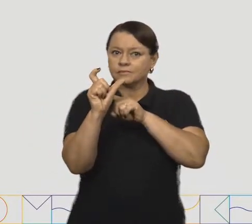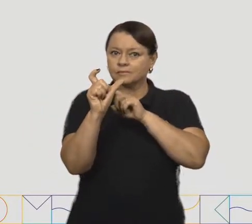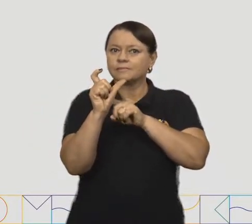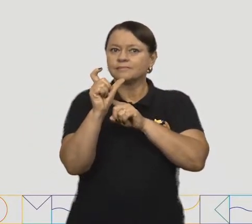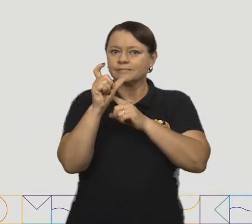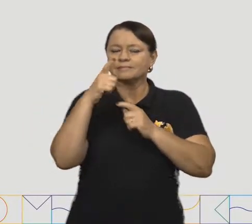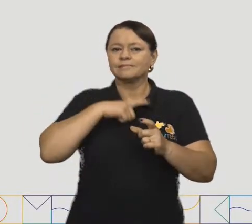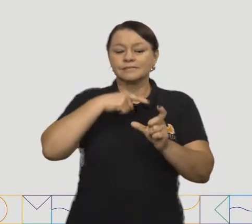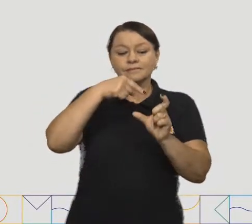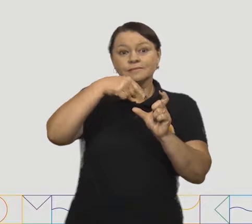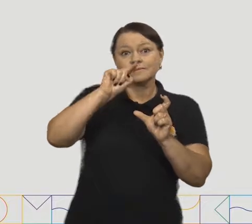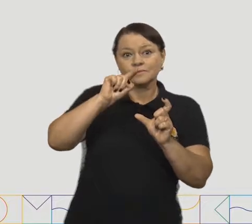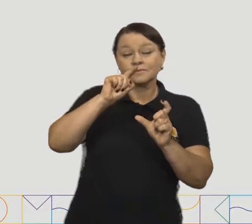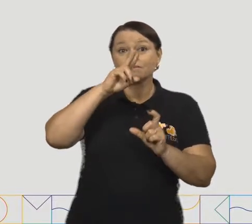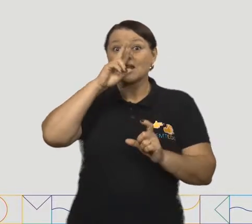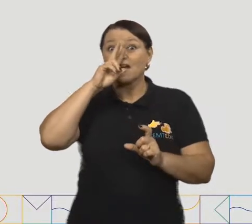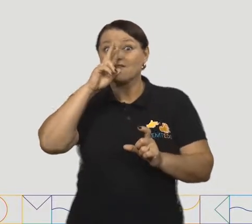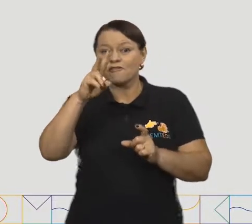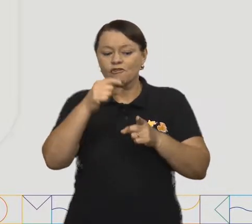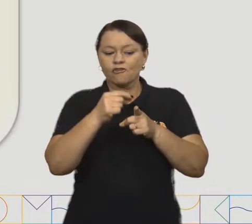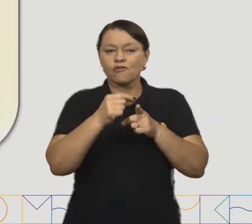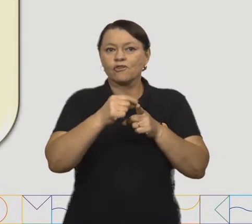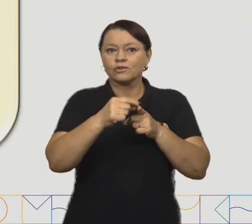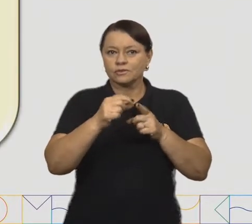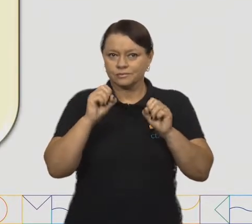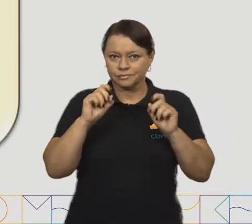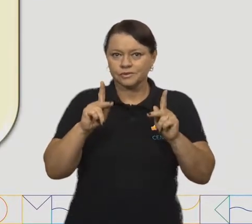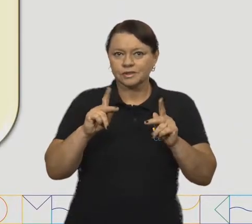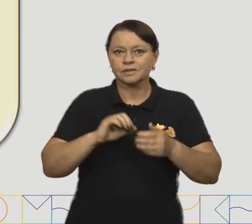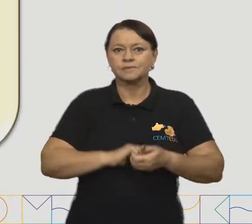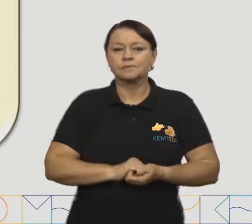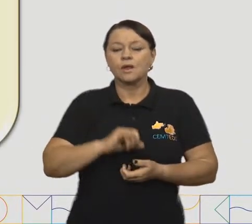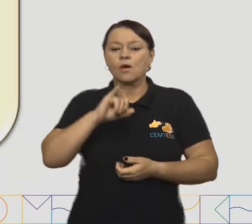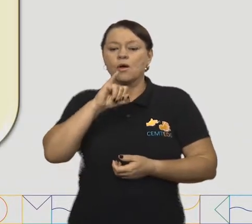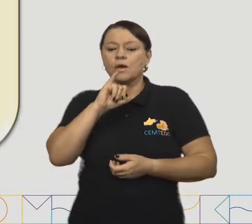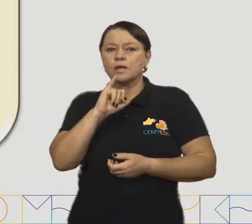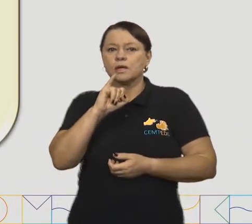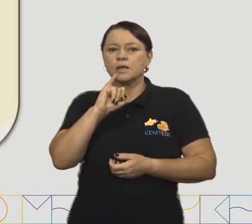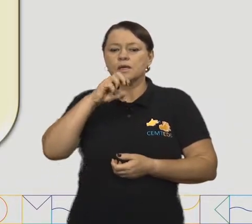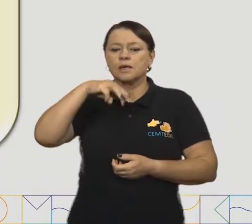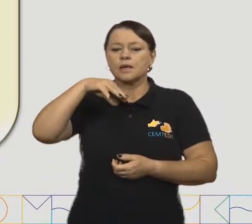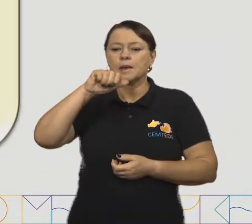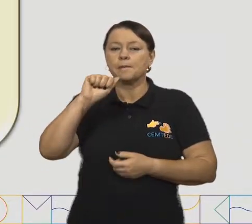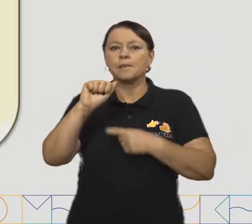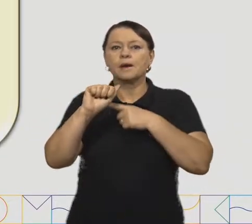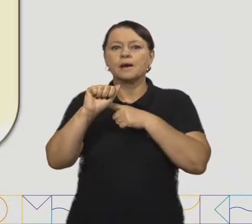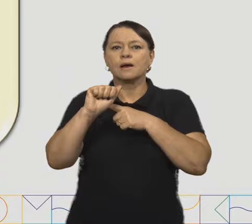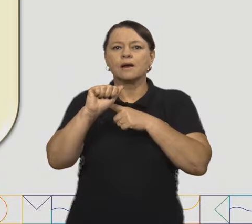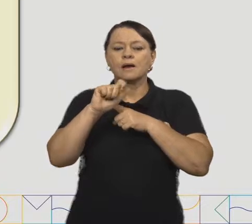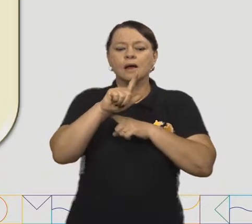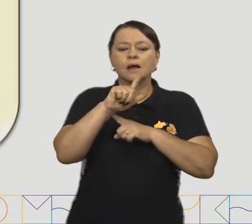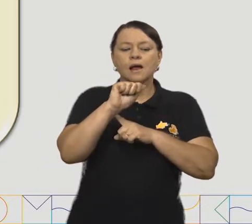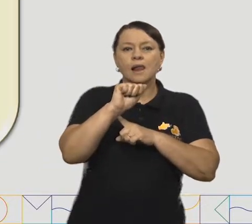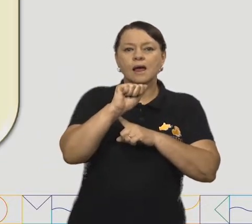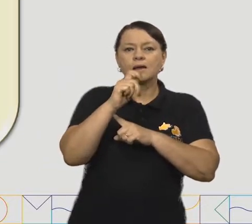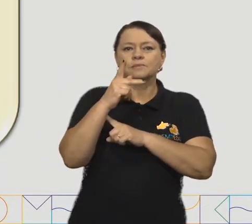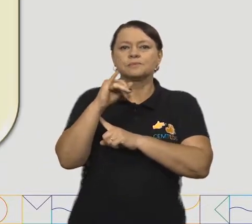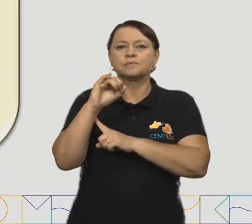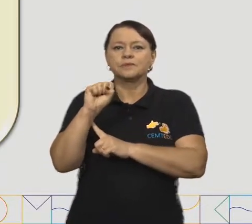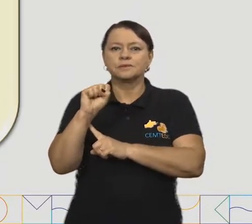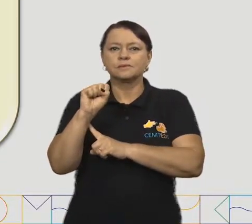azeitona, barco, brinco, chave, grampo, mesa,